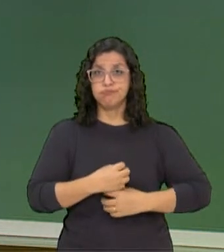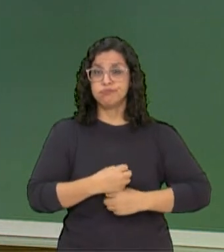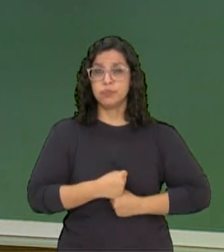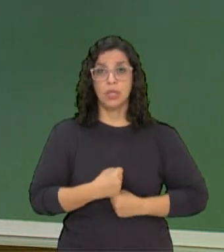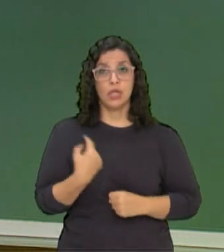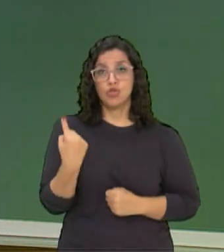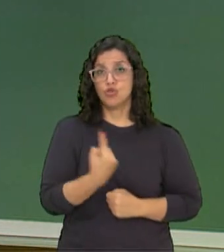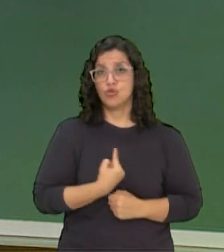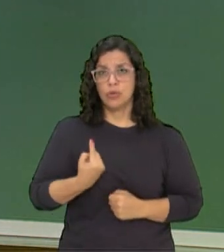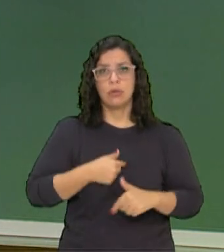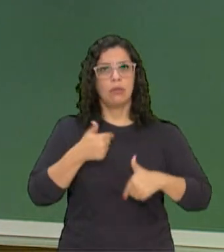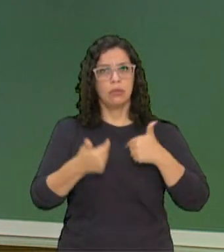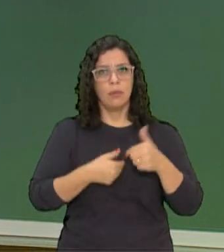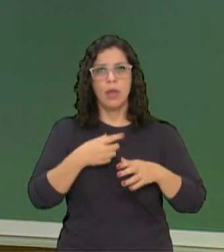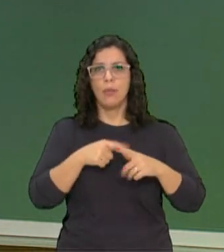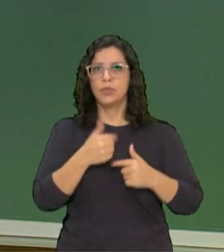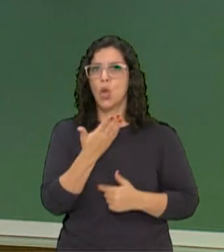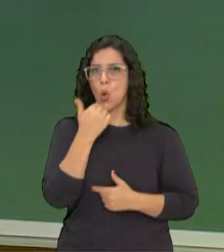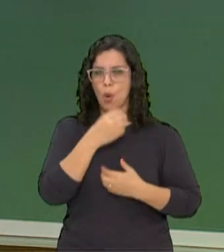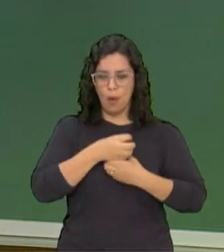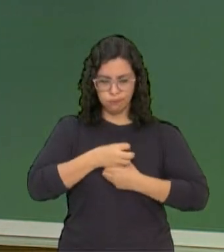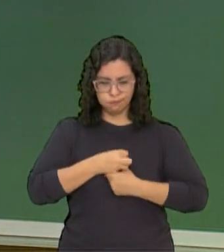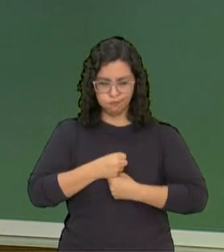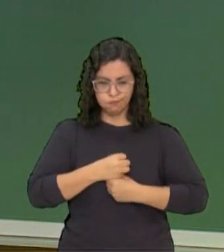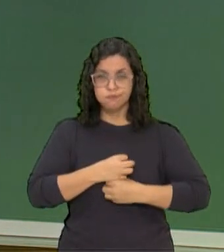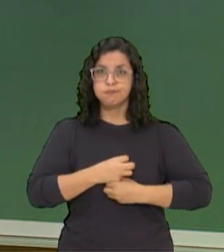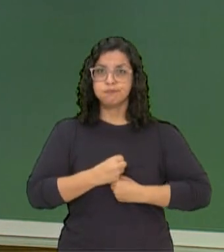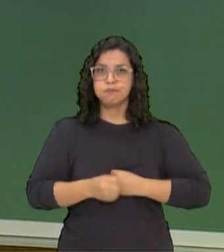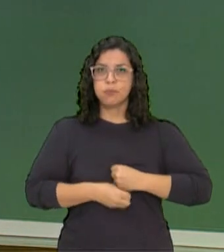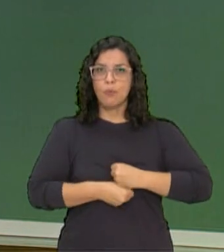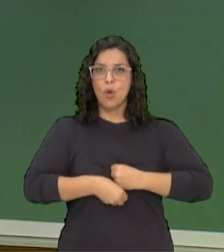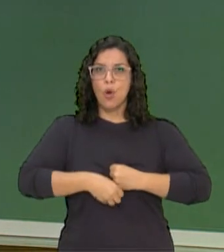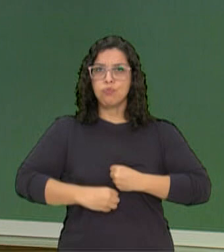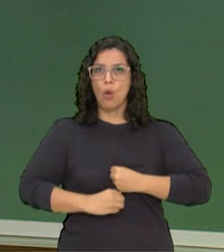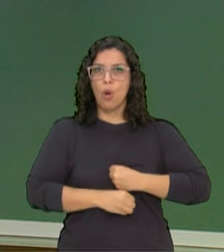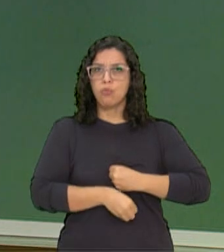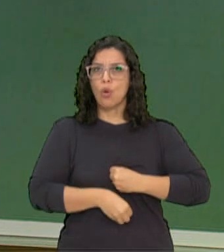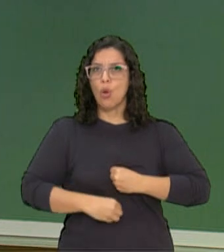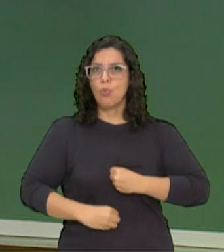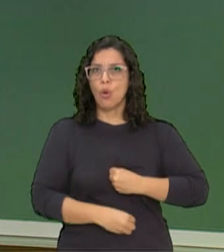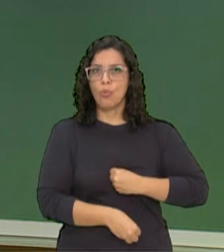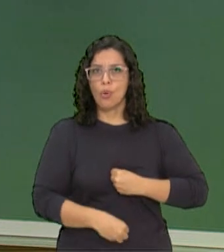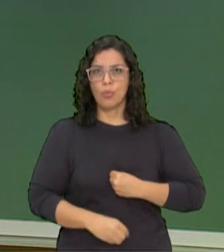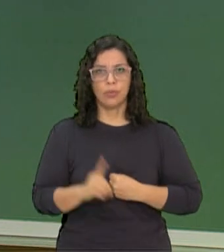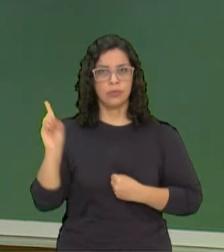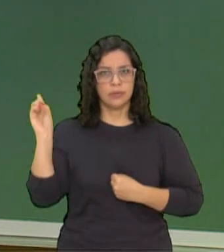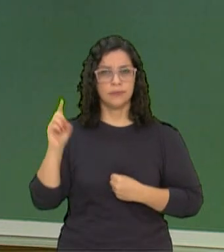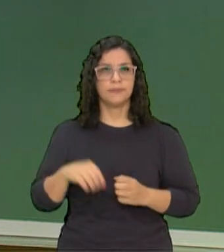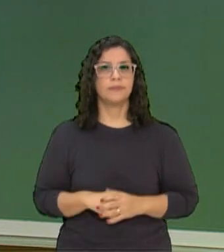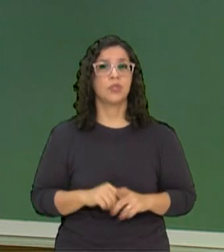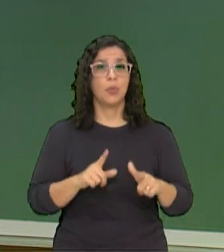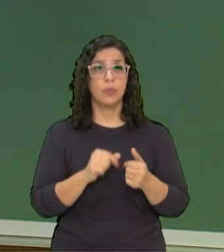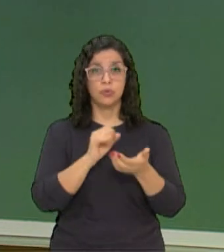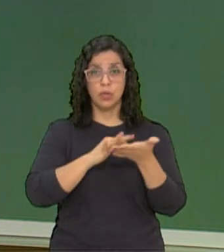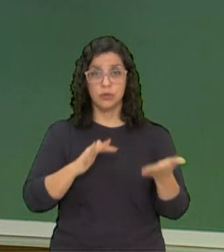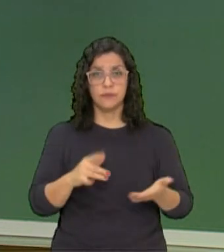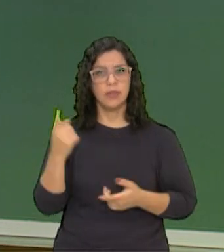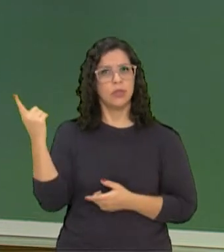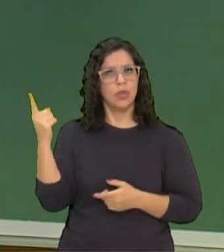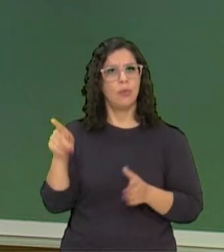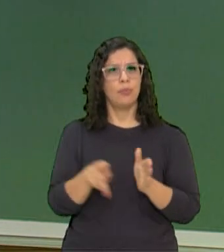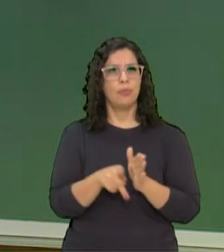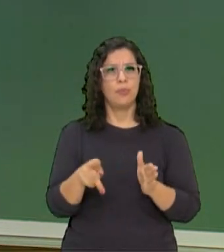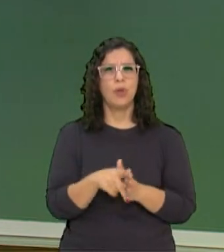que são involuntários, empurram o bolo alimentar, né, pelos tubos digestórios abaixo. Vamos ao exercício, aquele